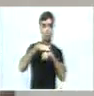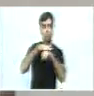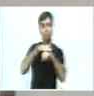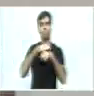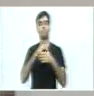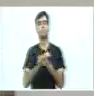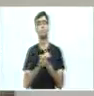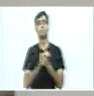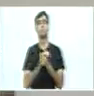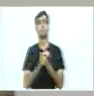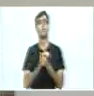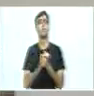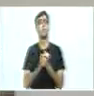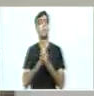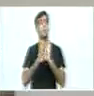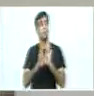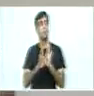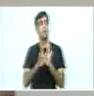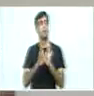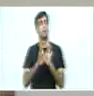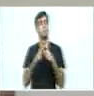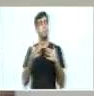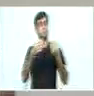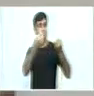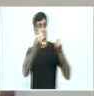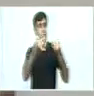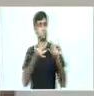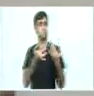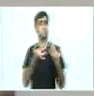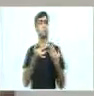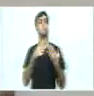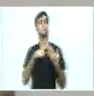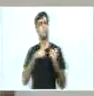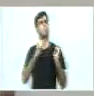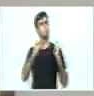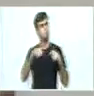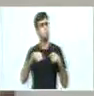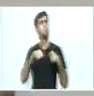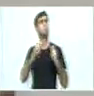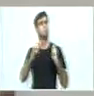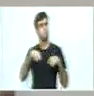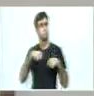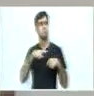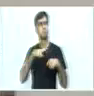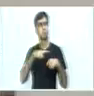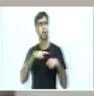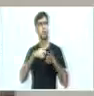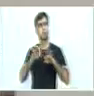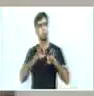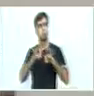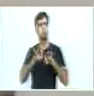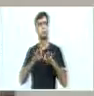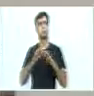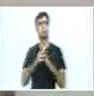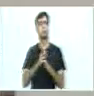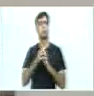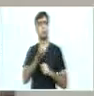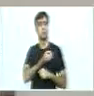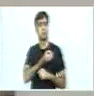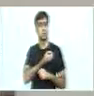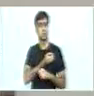Distribuição e informou que foi aberta a nota de serviço de